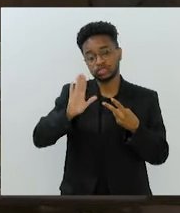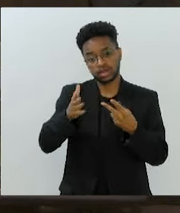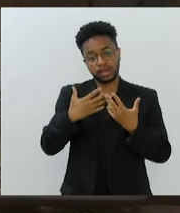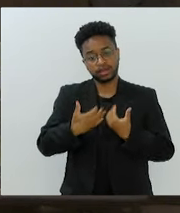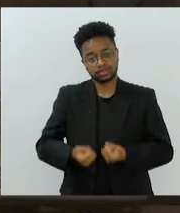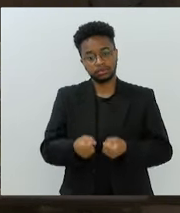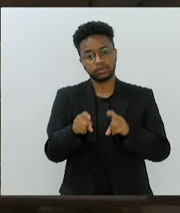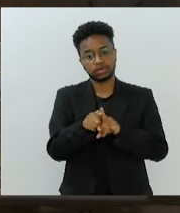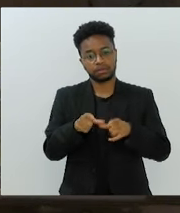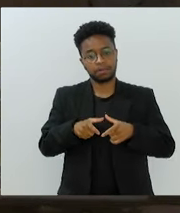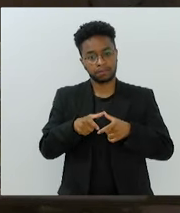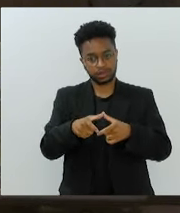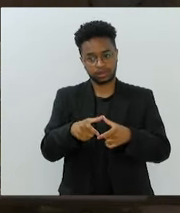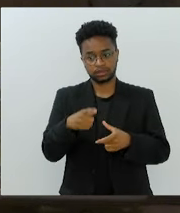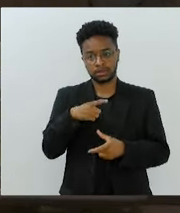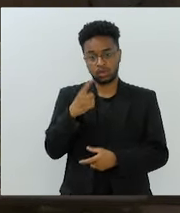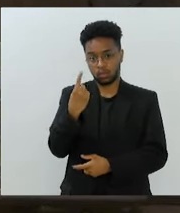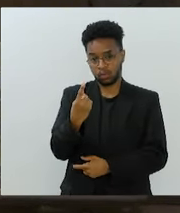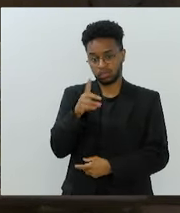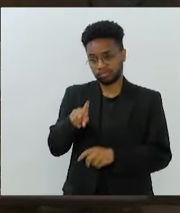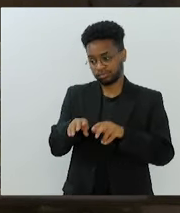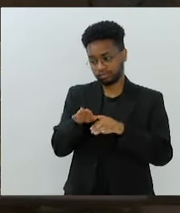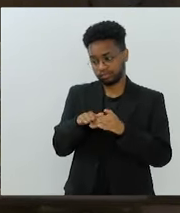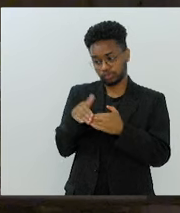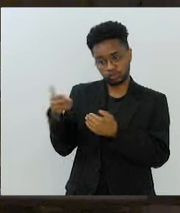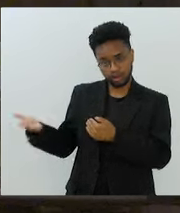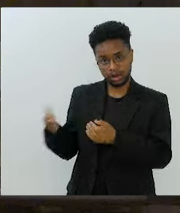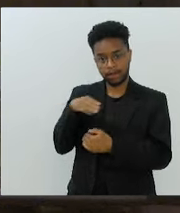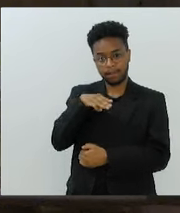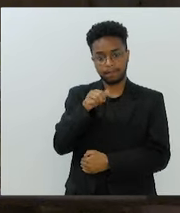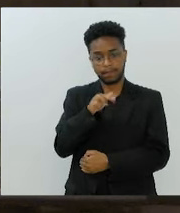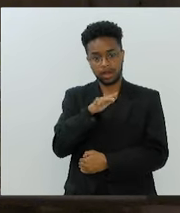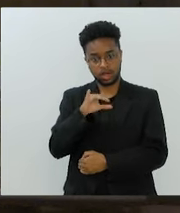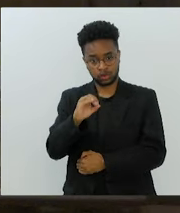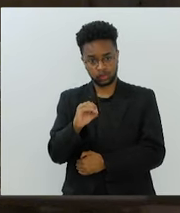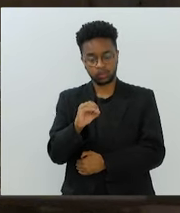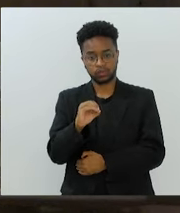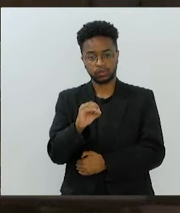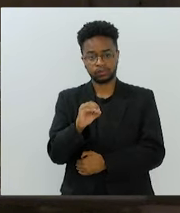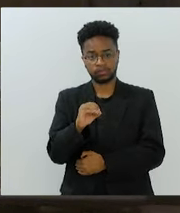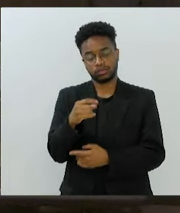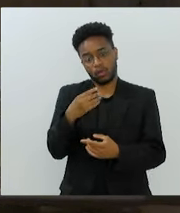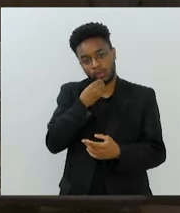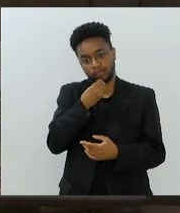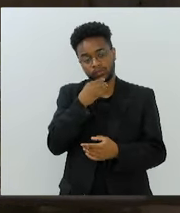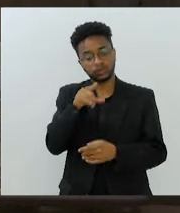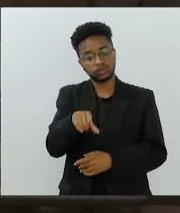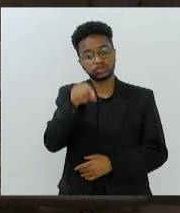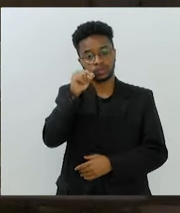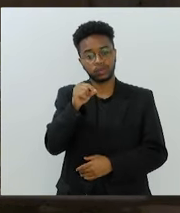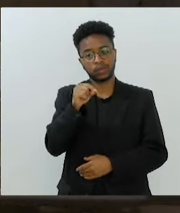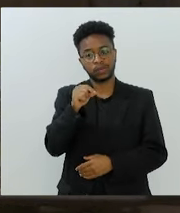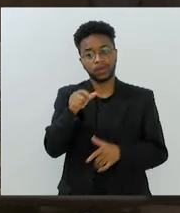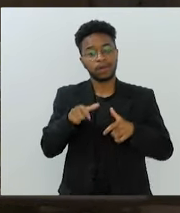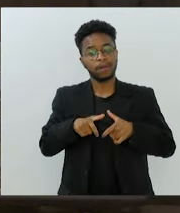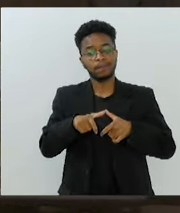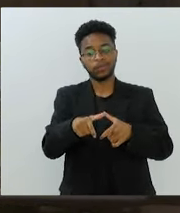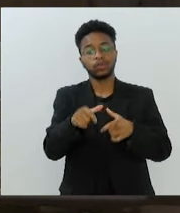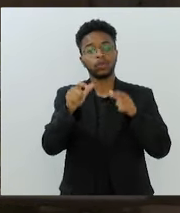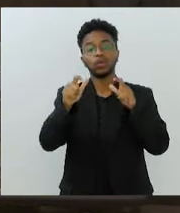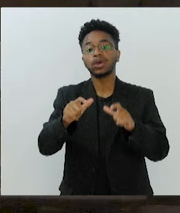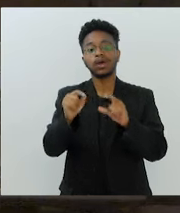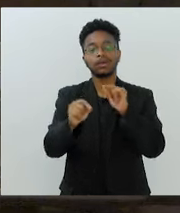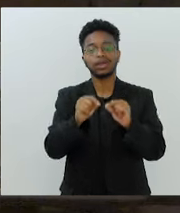essa medalha. Uma delas está aqui com a gente, que é o Mário Moscatelli, que, claro, que escolheu para entregar a medalha um lugar que era um mangue. A gente